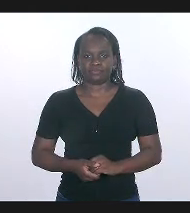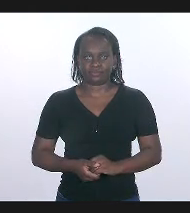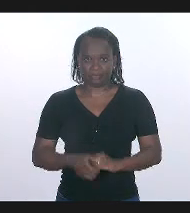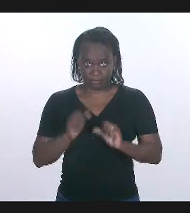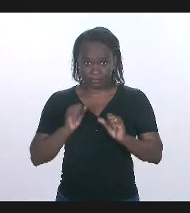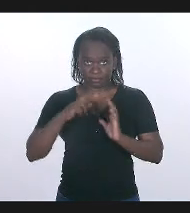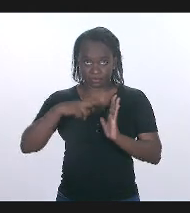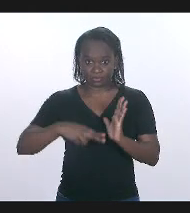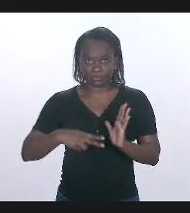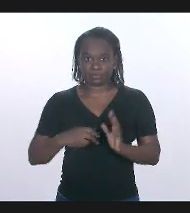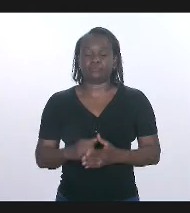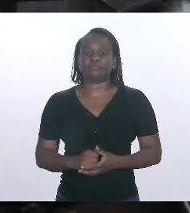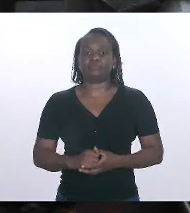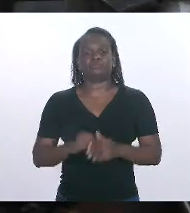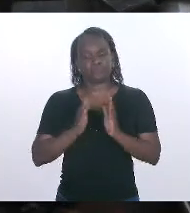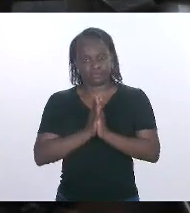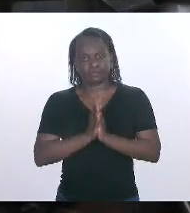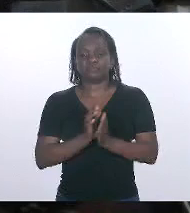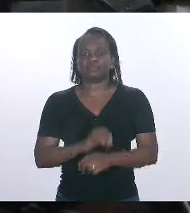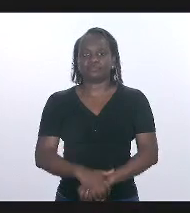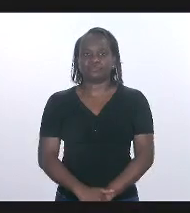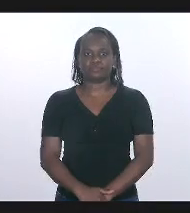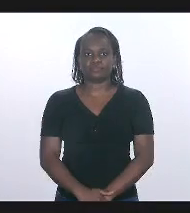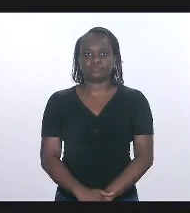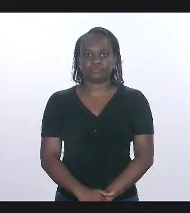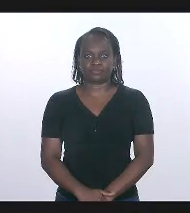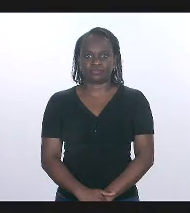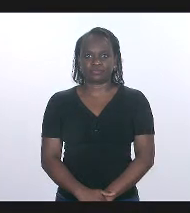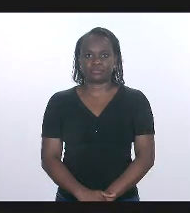Posso lê-lo? Por favor.